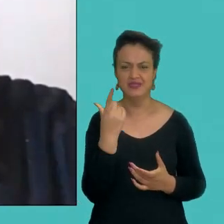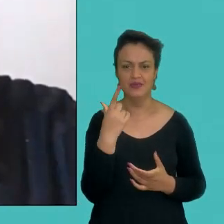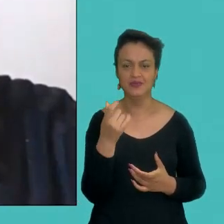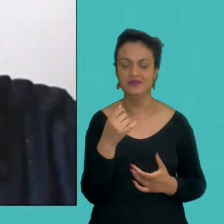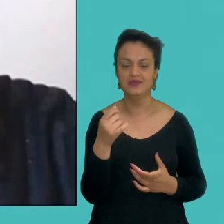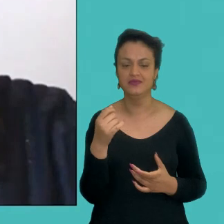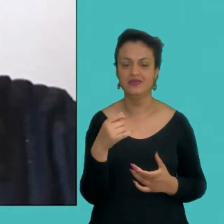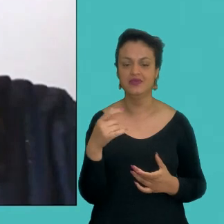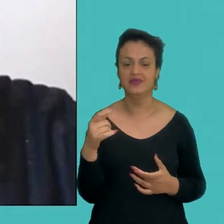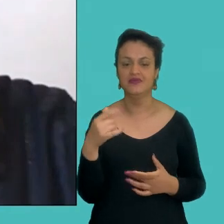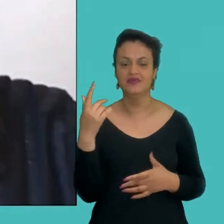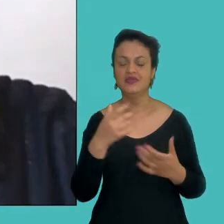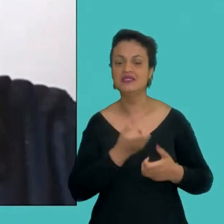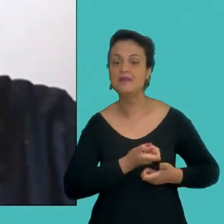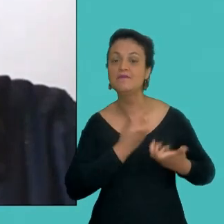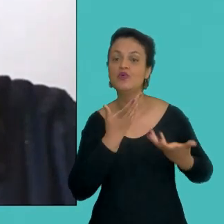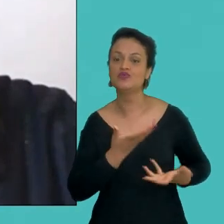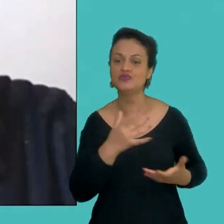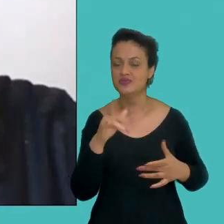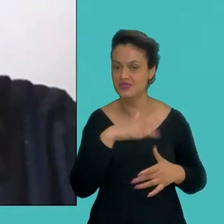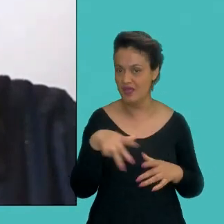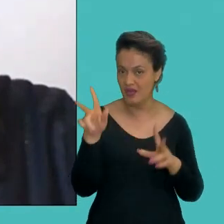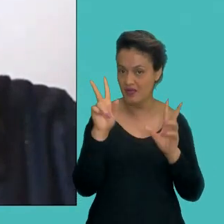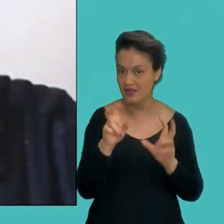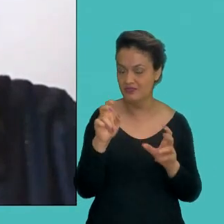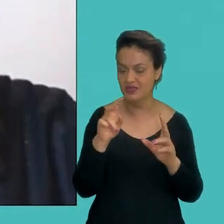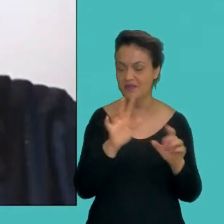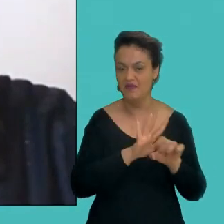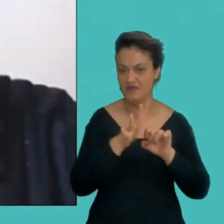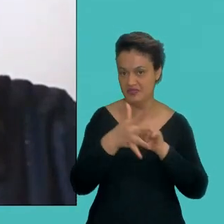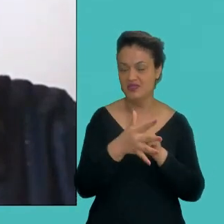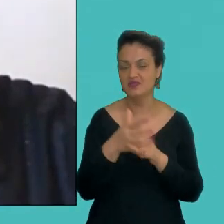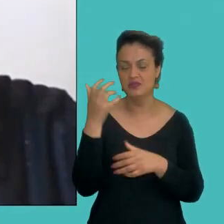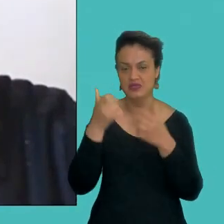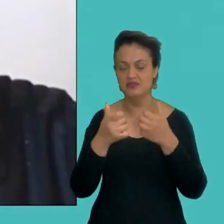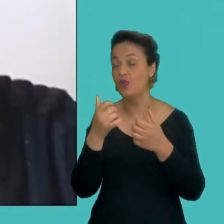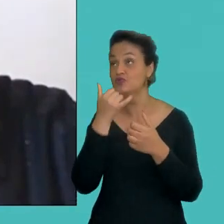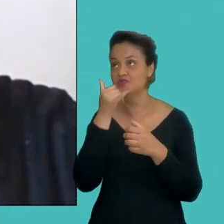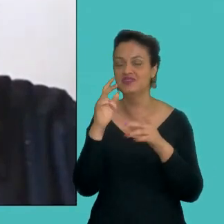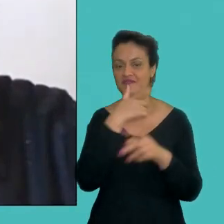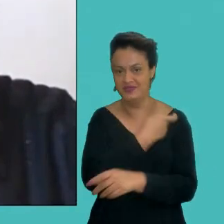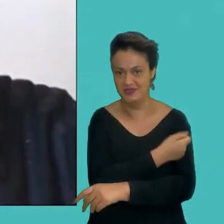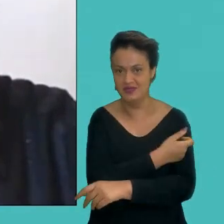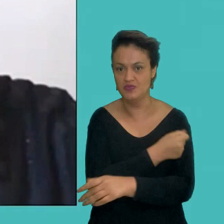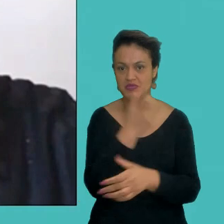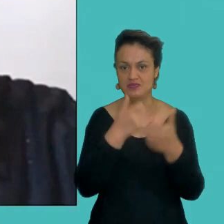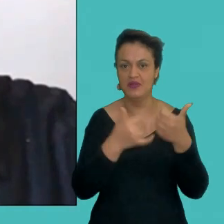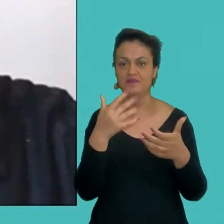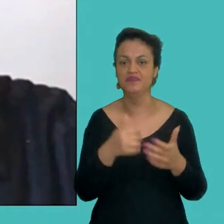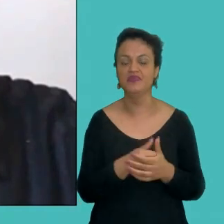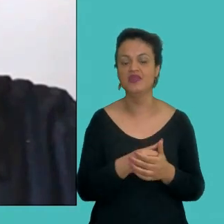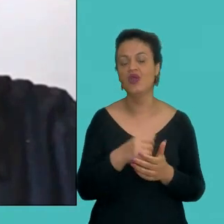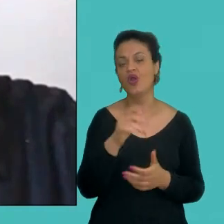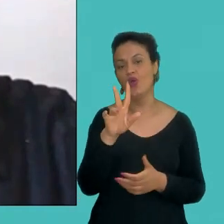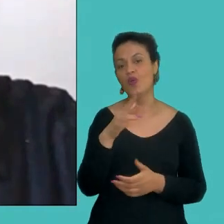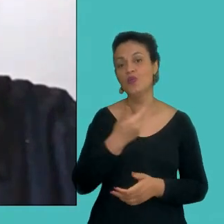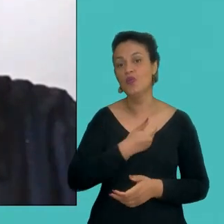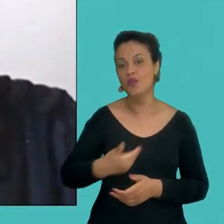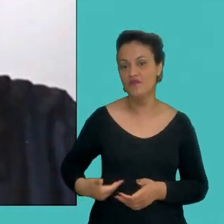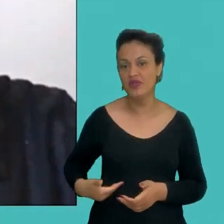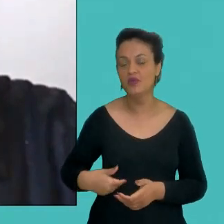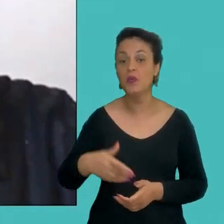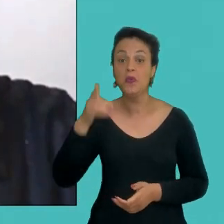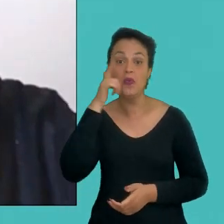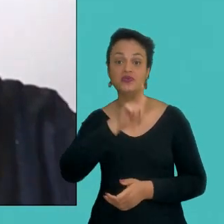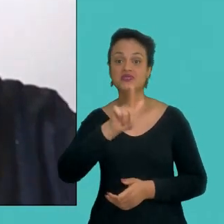um pouco desvinculado das paixões e das emoções da vacinação para ilustrar o meu argumento. Da mesma maneira como